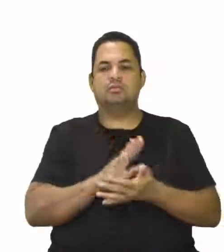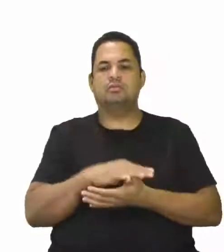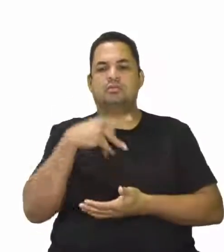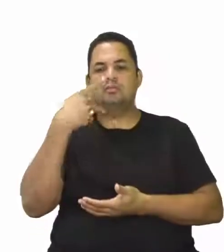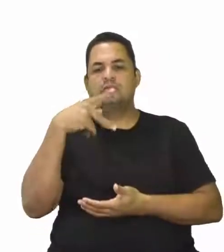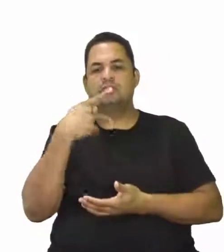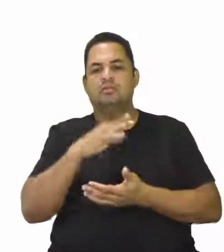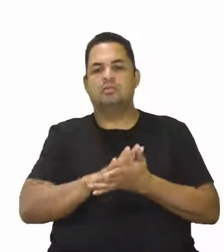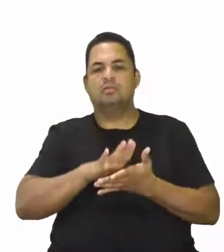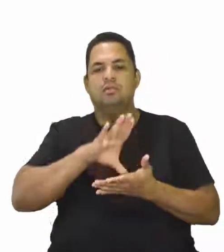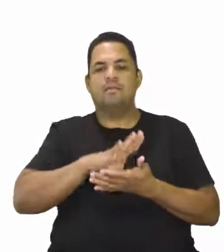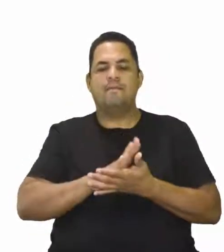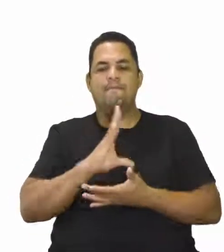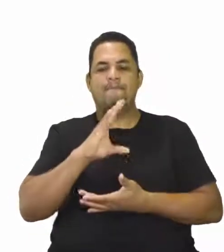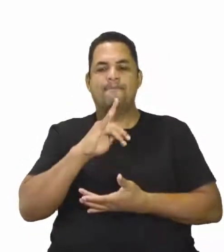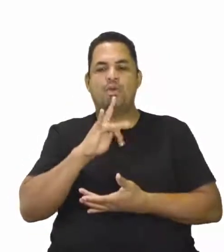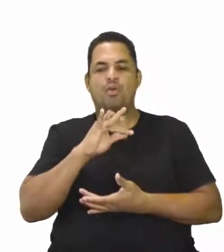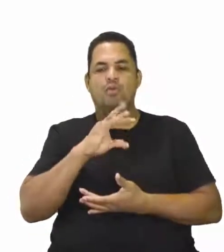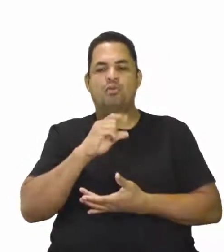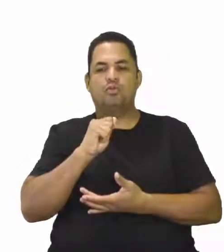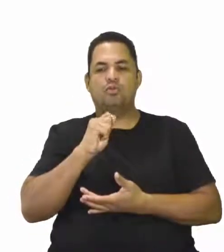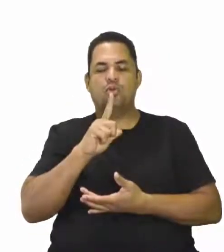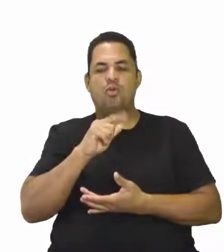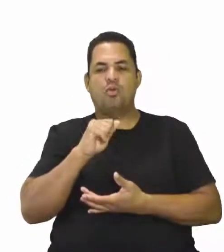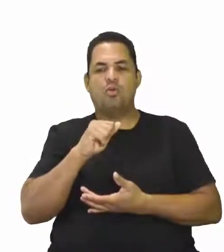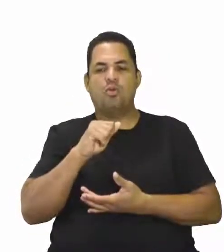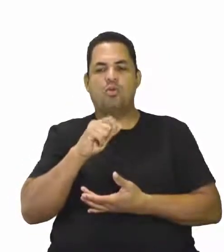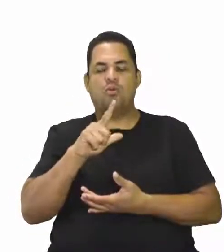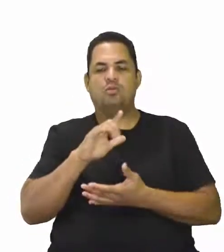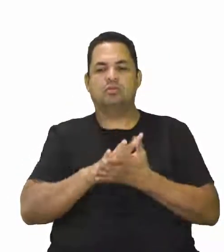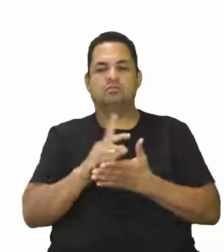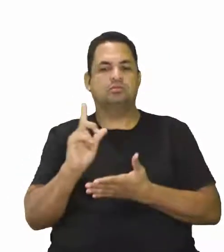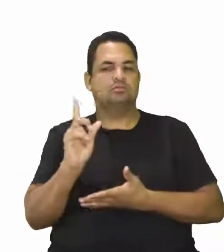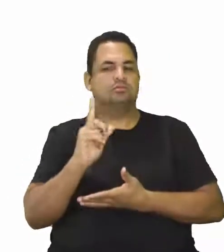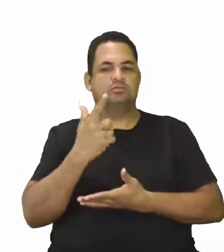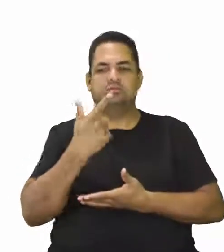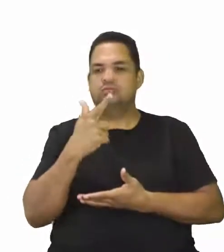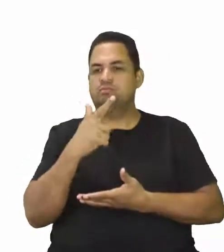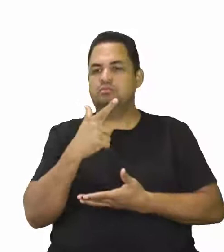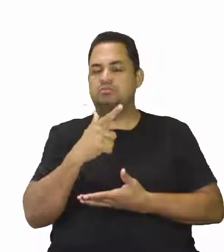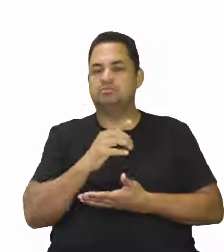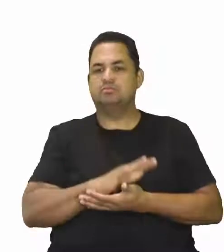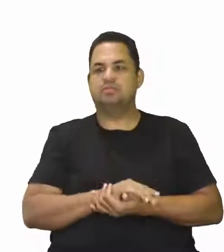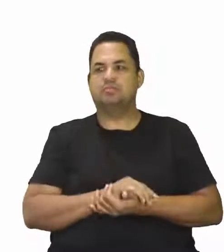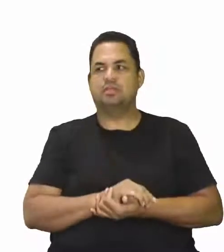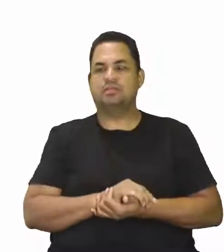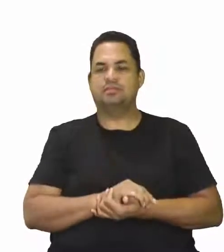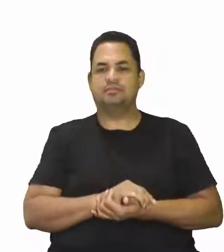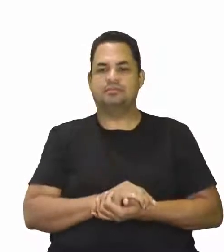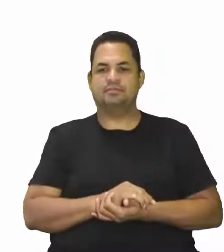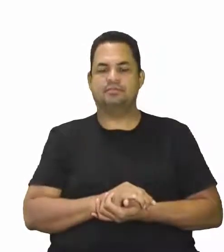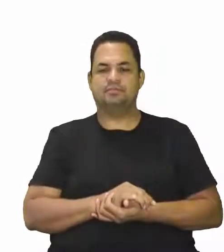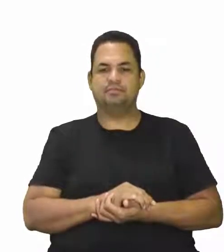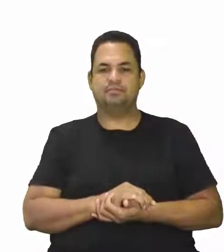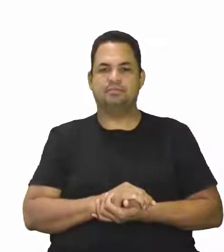falo portunhol, que não existe. Não Né? esqueçam que não existe o portunhol.